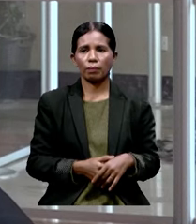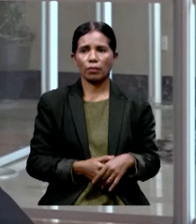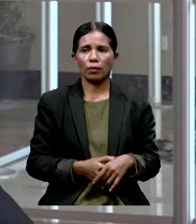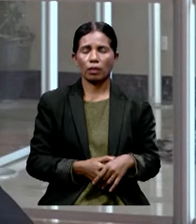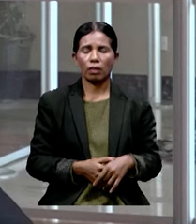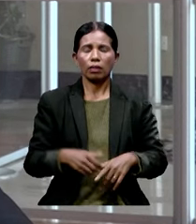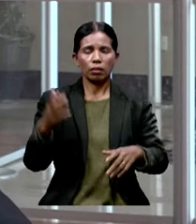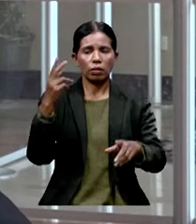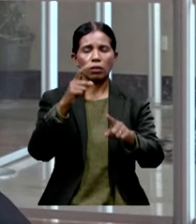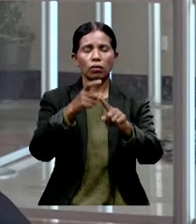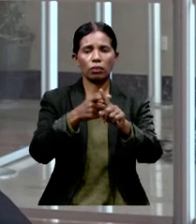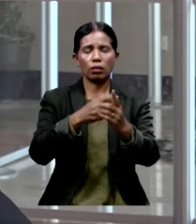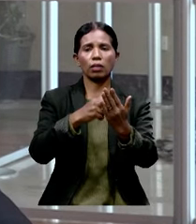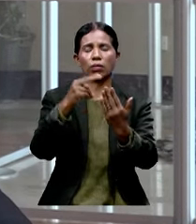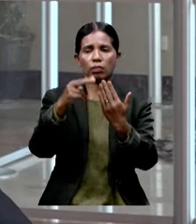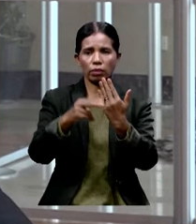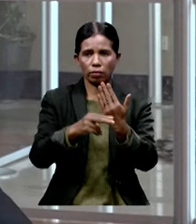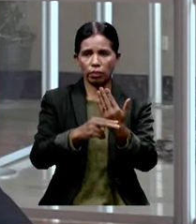antes de novembro,